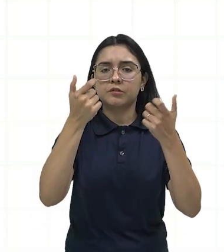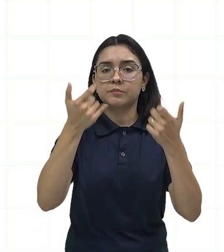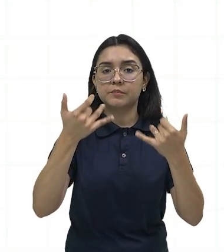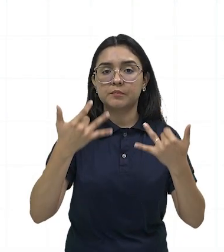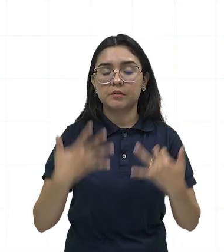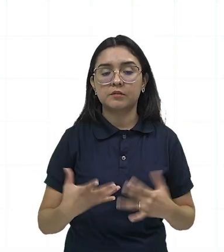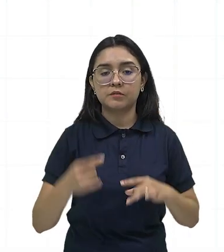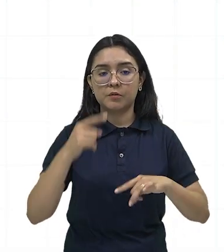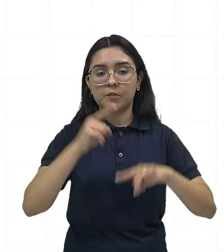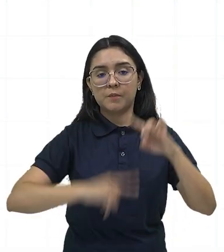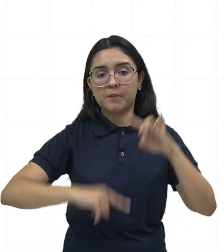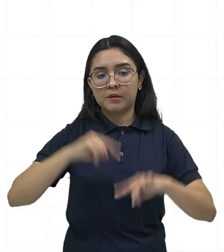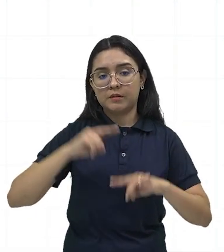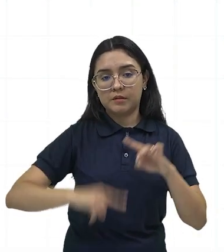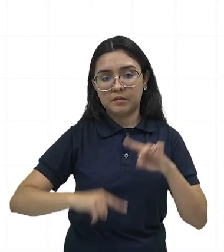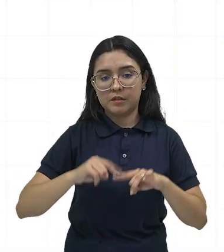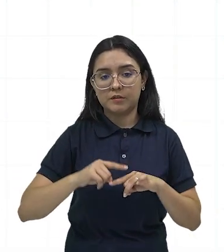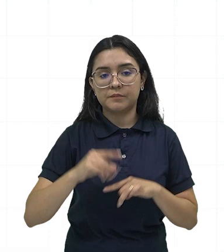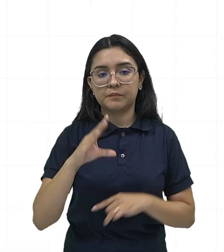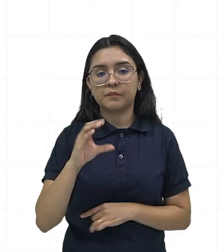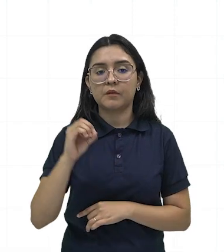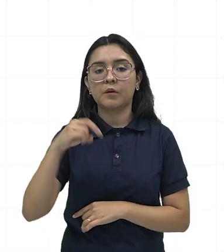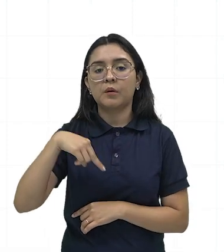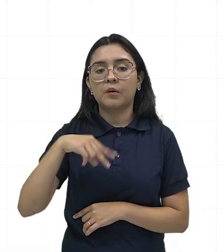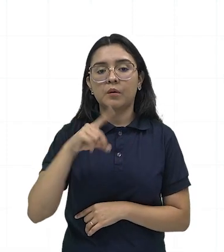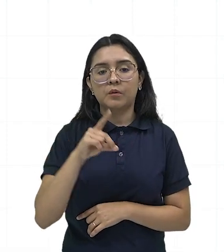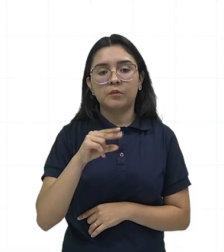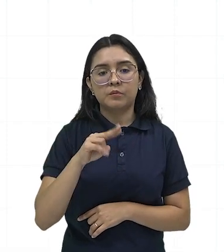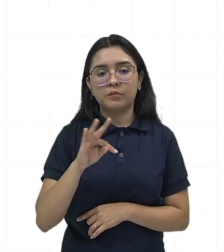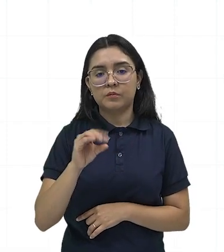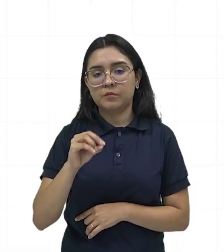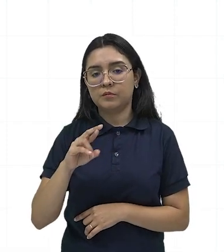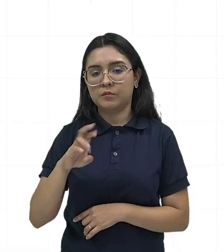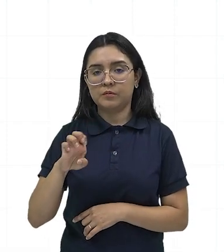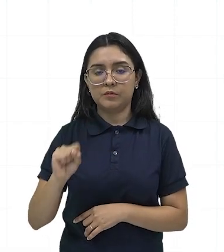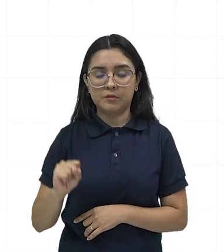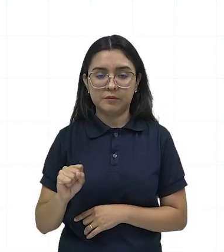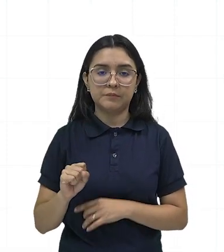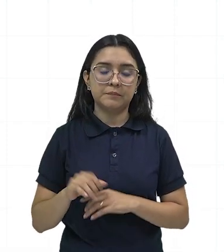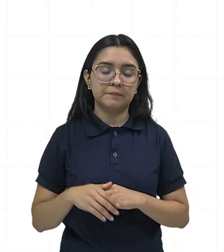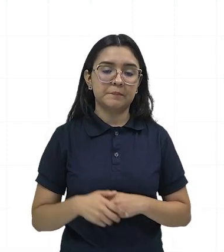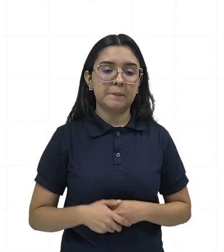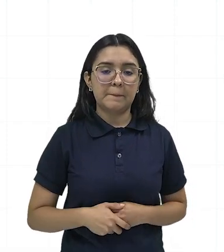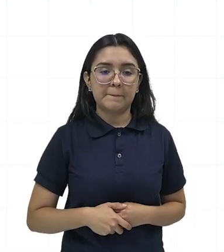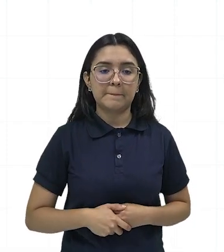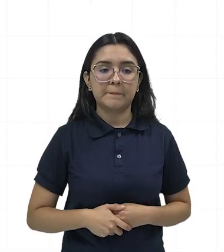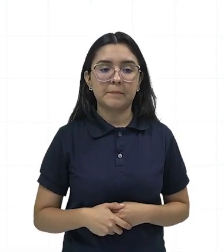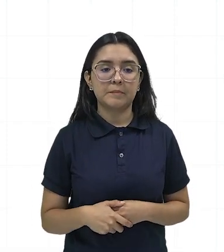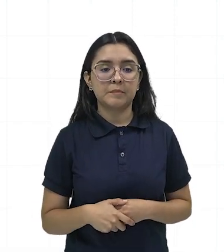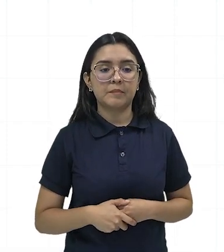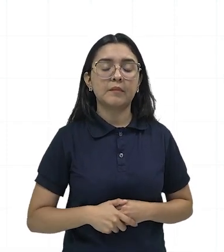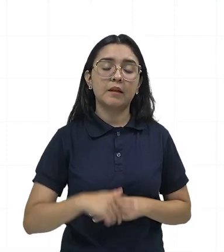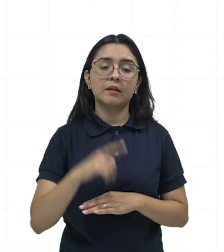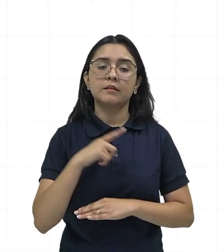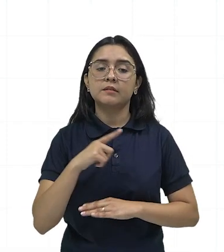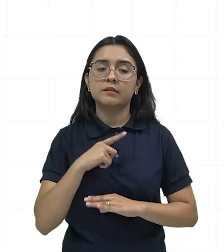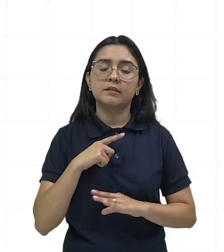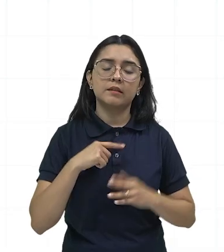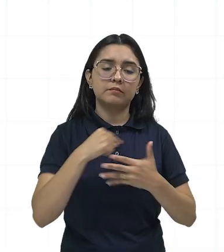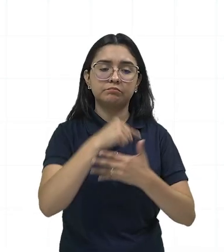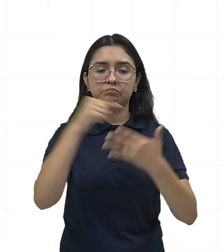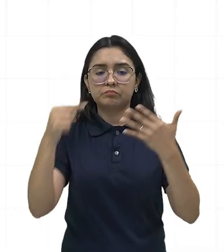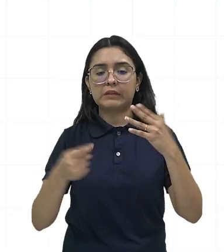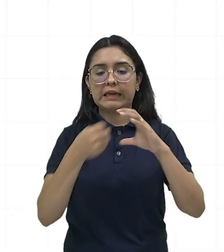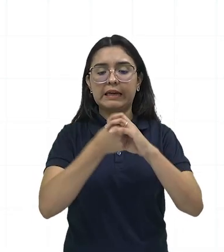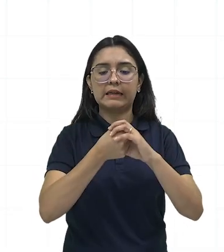sobre os materiais condutores, né? Os materiais condutores compartilham uma